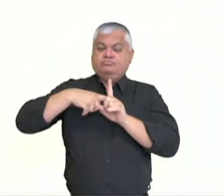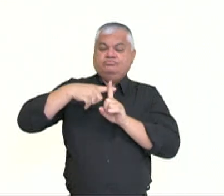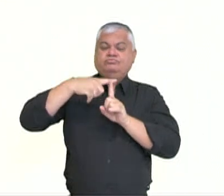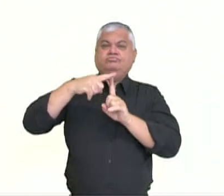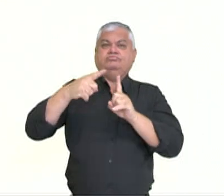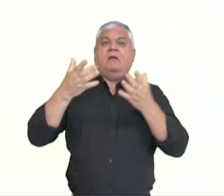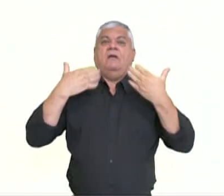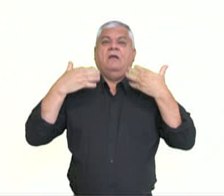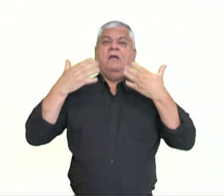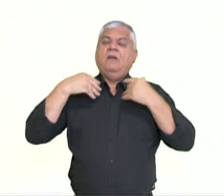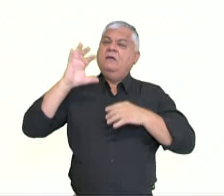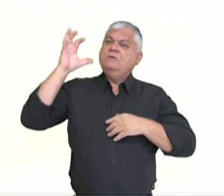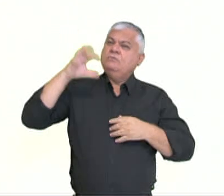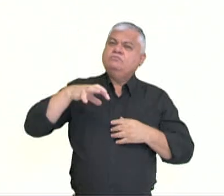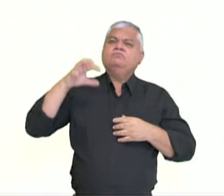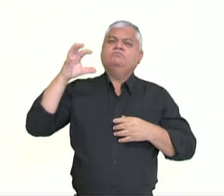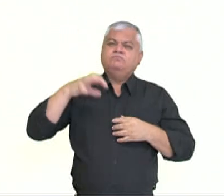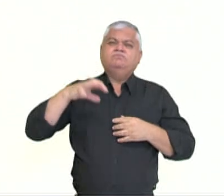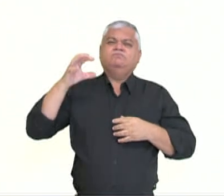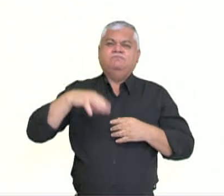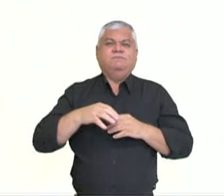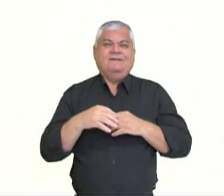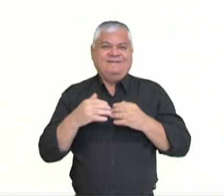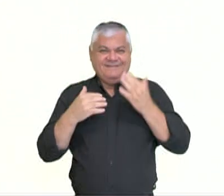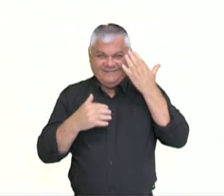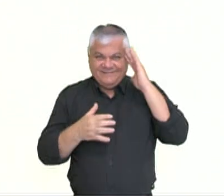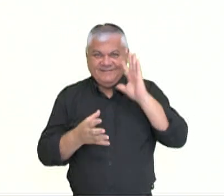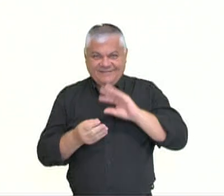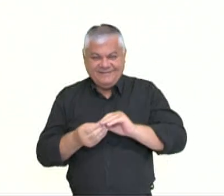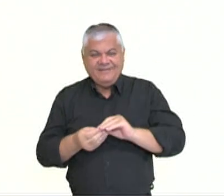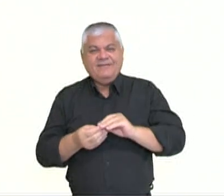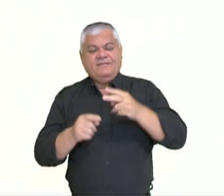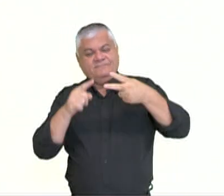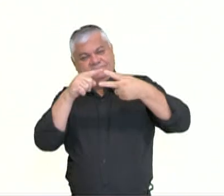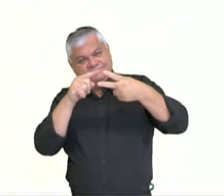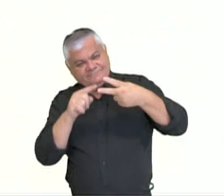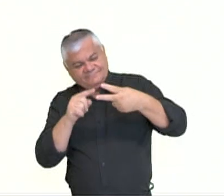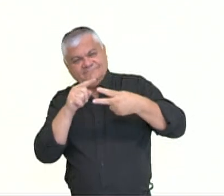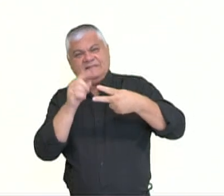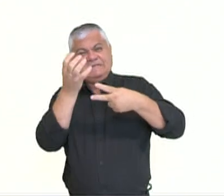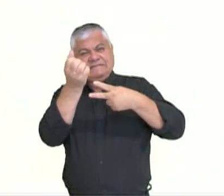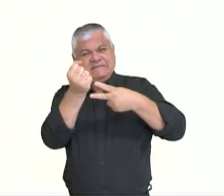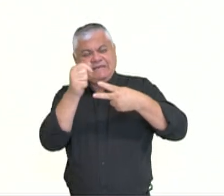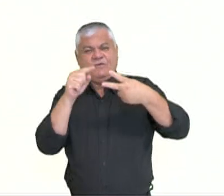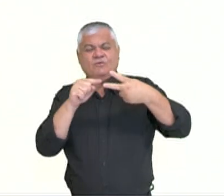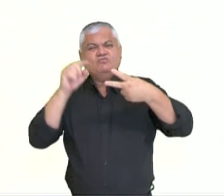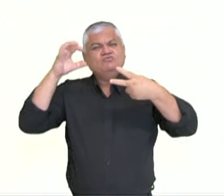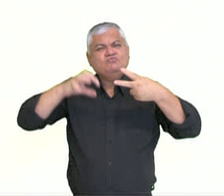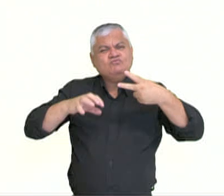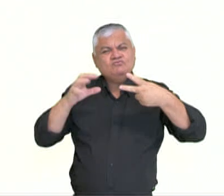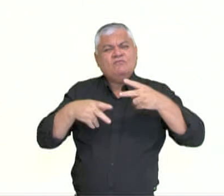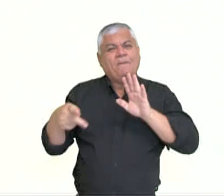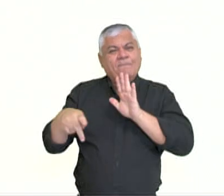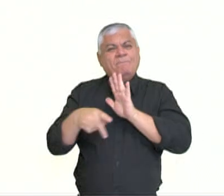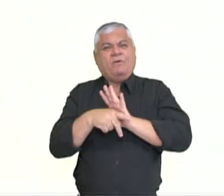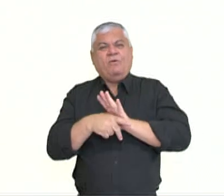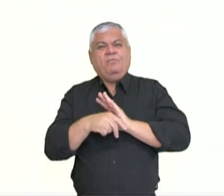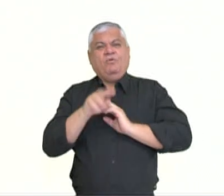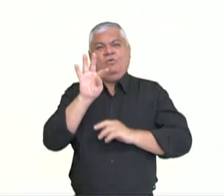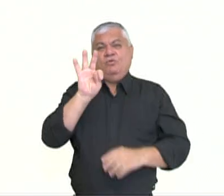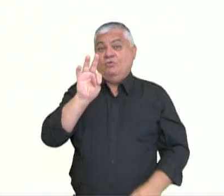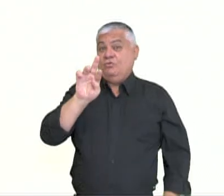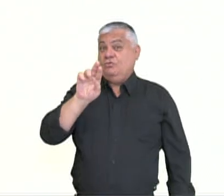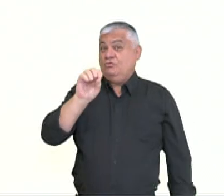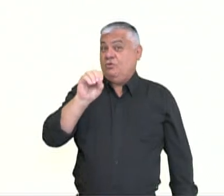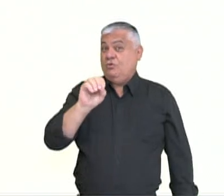quentes e ele é chuvoso. Então, uma estação seca, uma estação chuvosa é uma característica bem marcante ali do clima